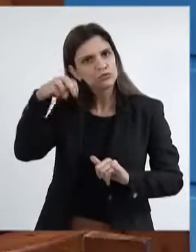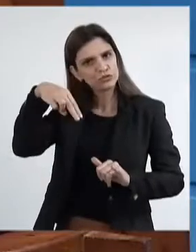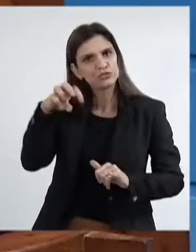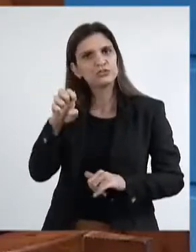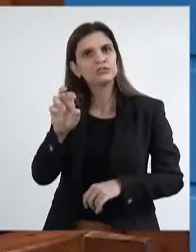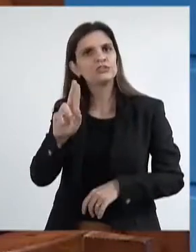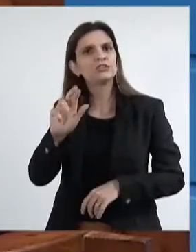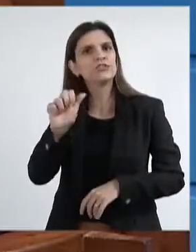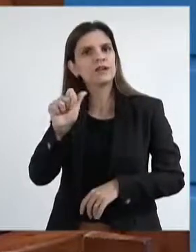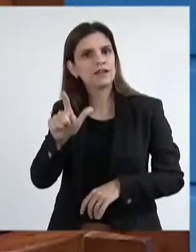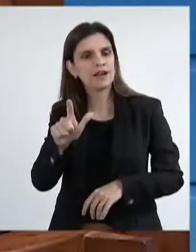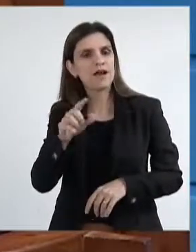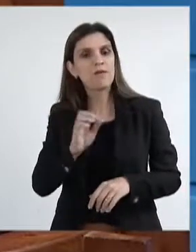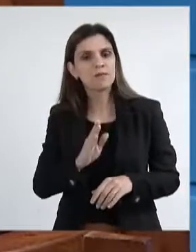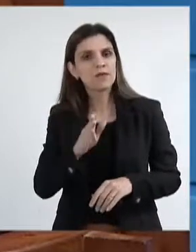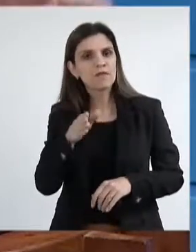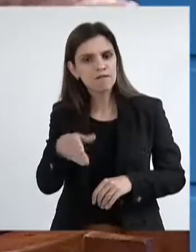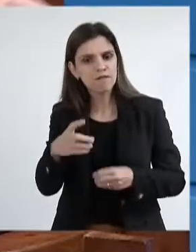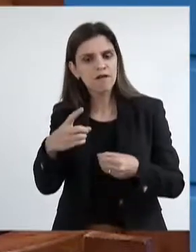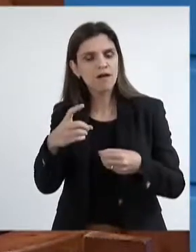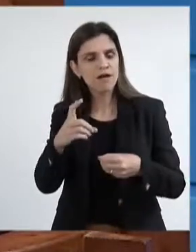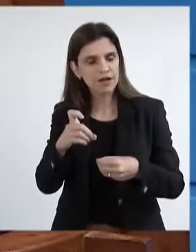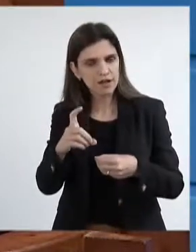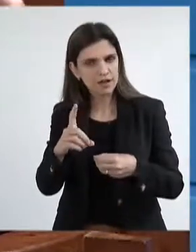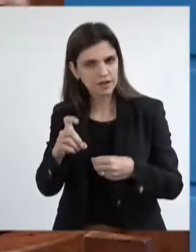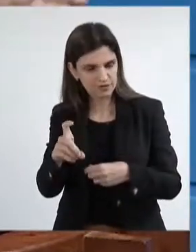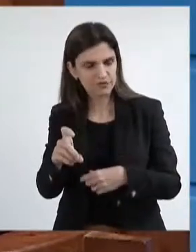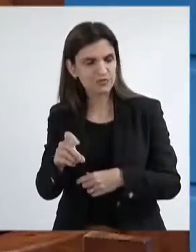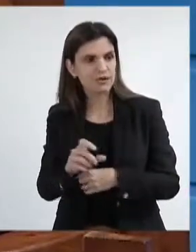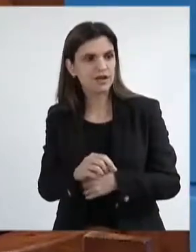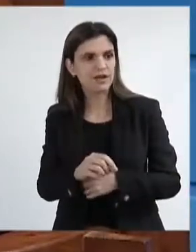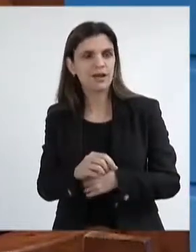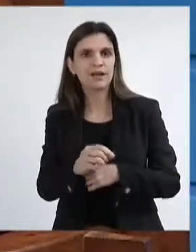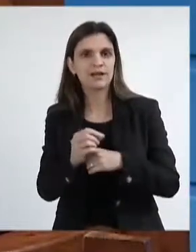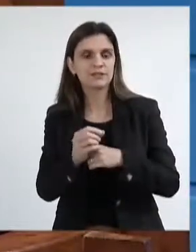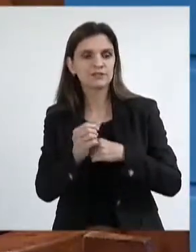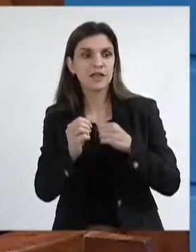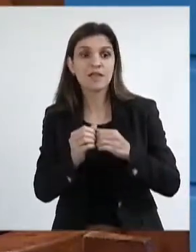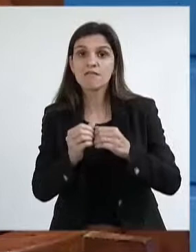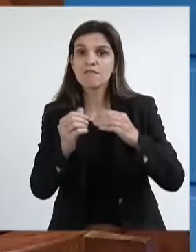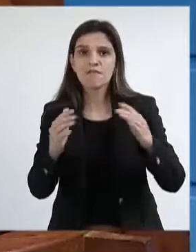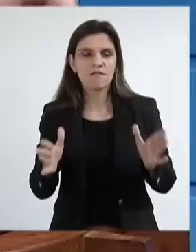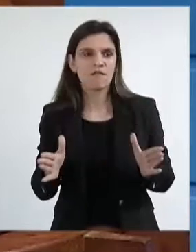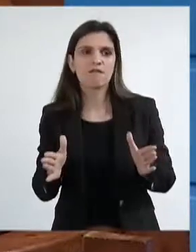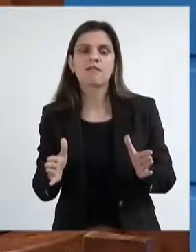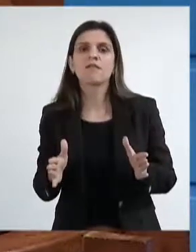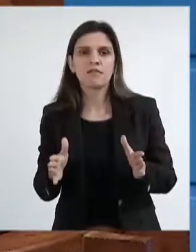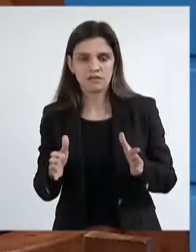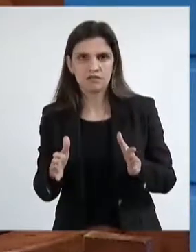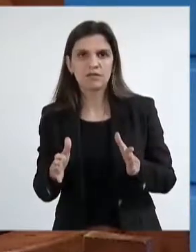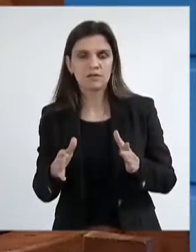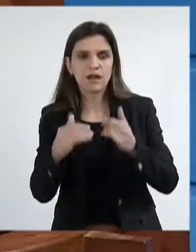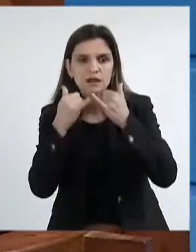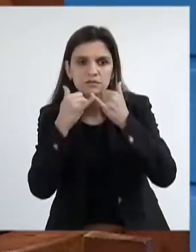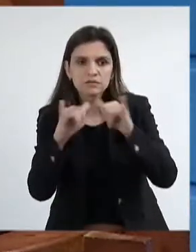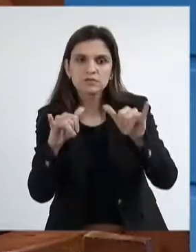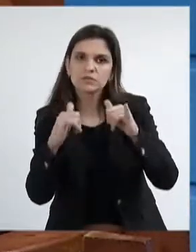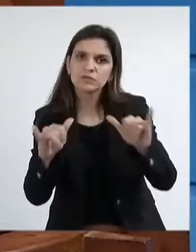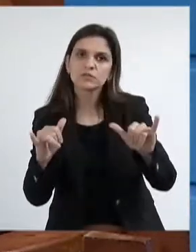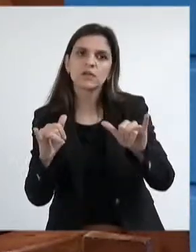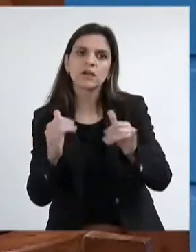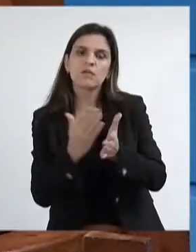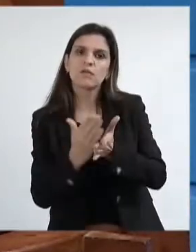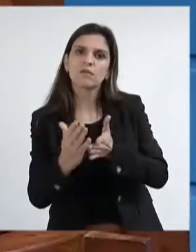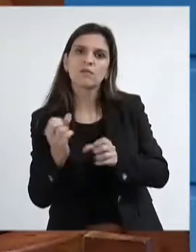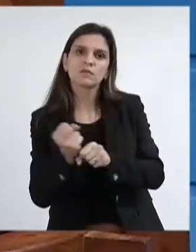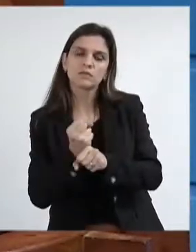e vai anunciar o início das obras. Uma ação em conjunta com todos os deputados, com o nosso presidente que participou, nosso secretário Zé